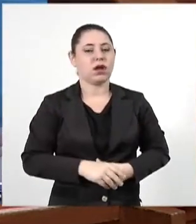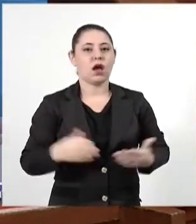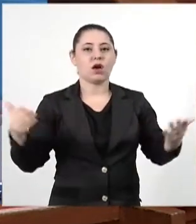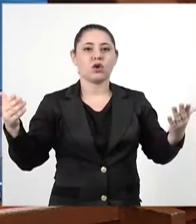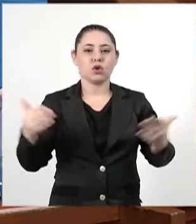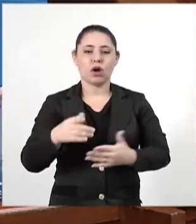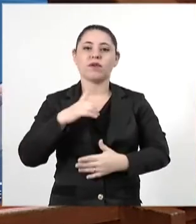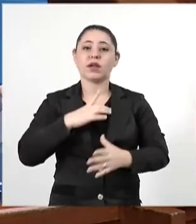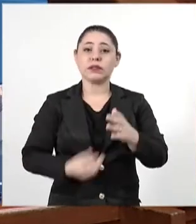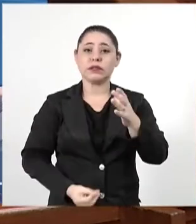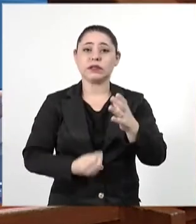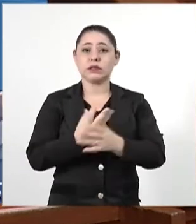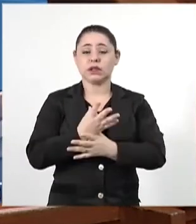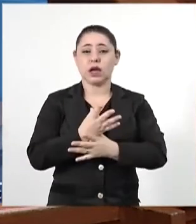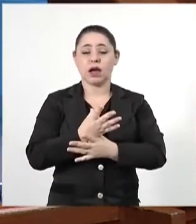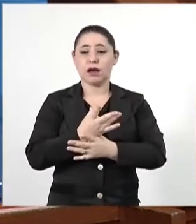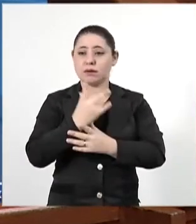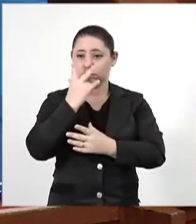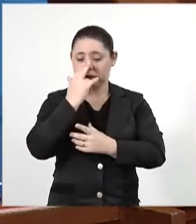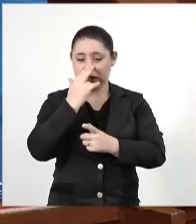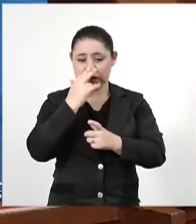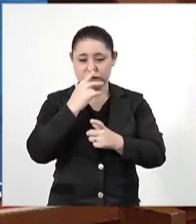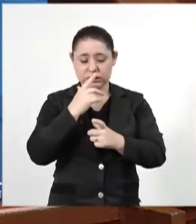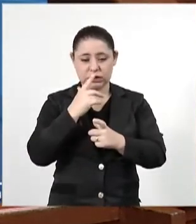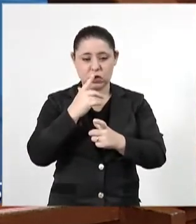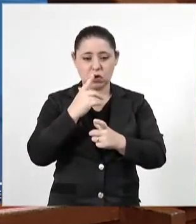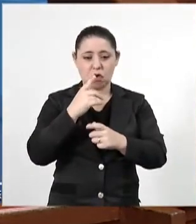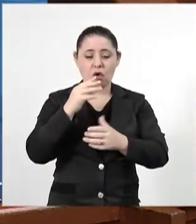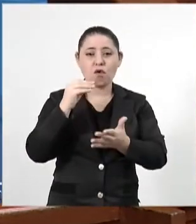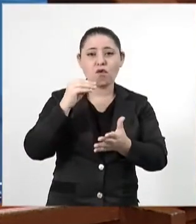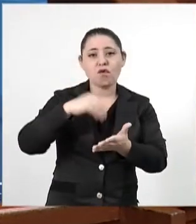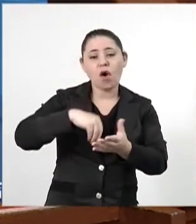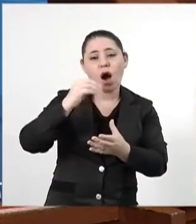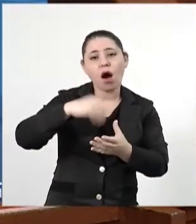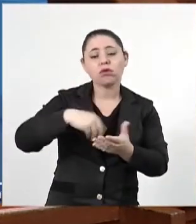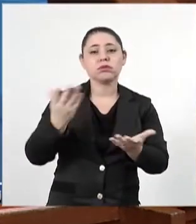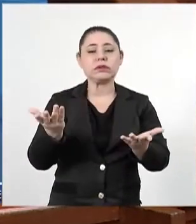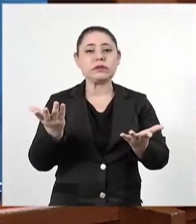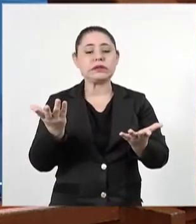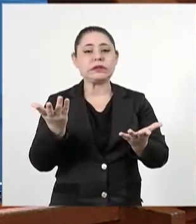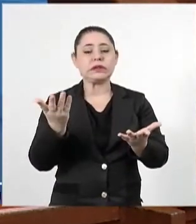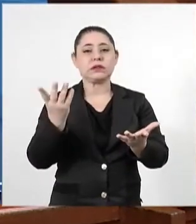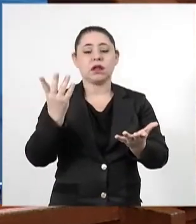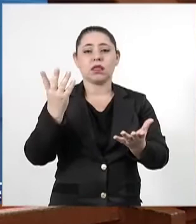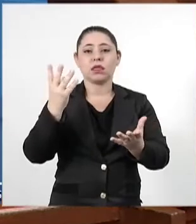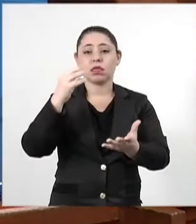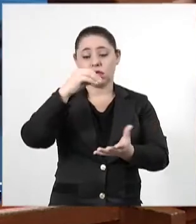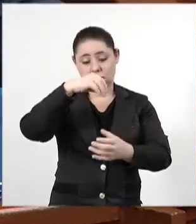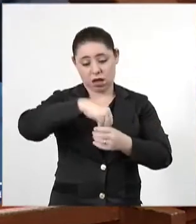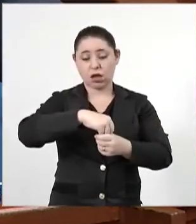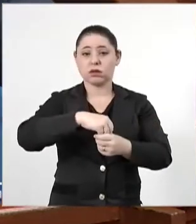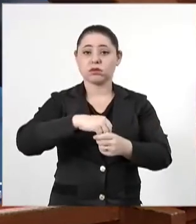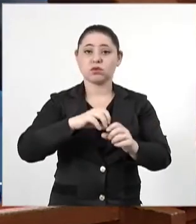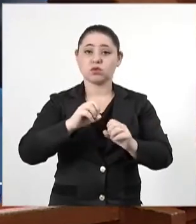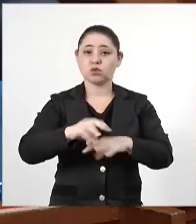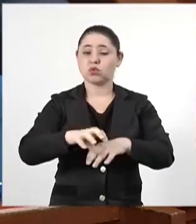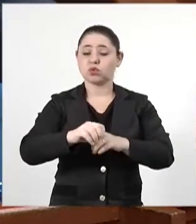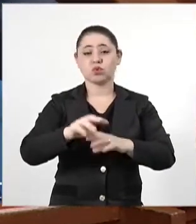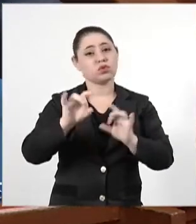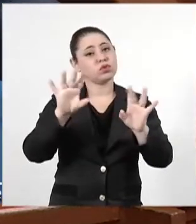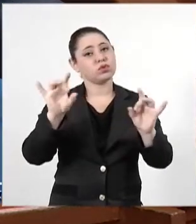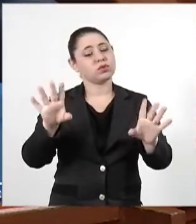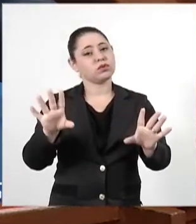nós vamos criar um imenso vazio dentro da área da educação especial. Não obstante,